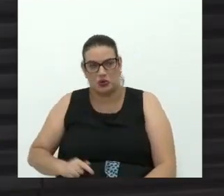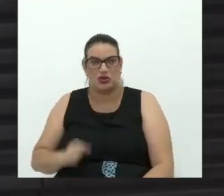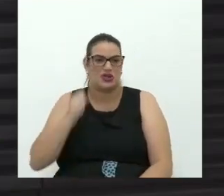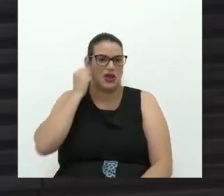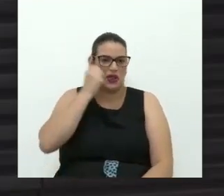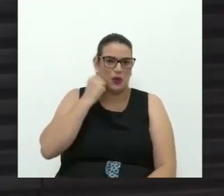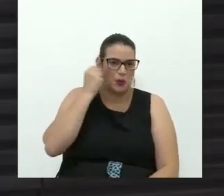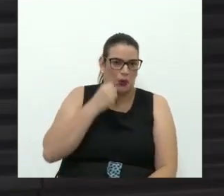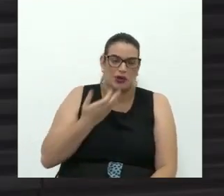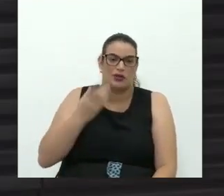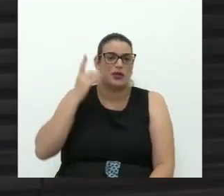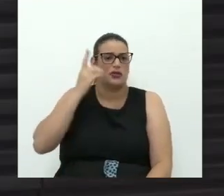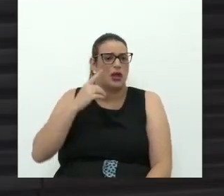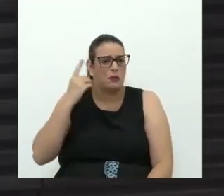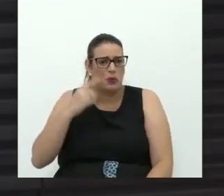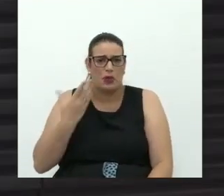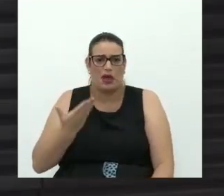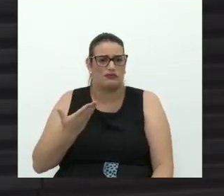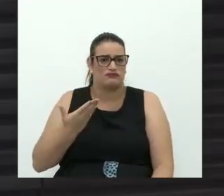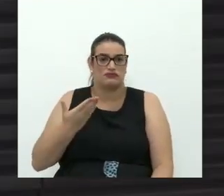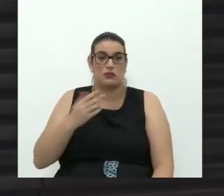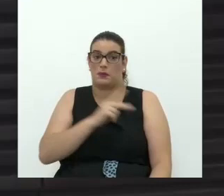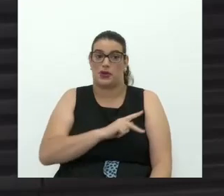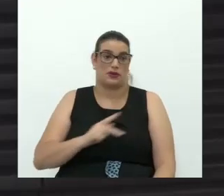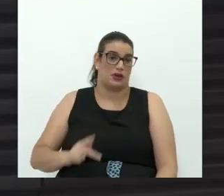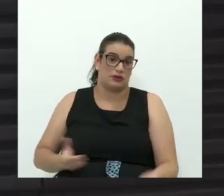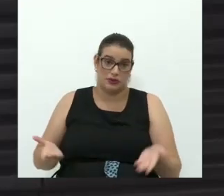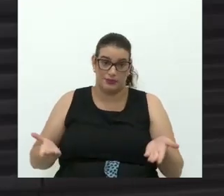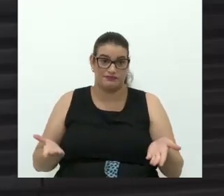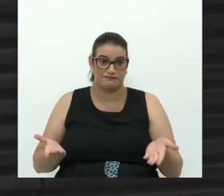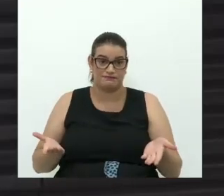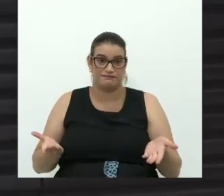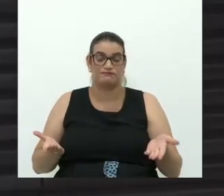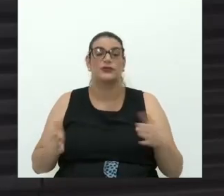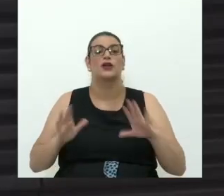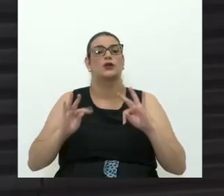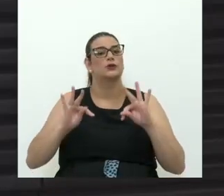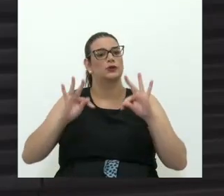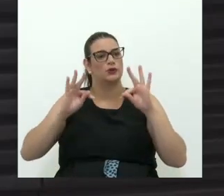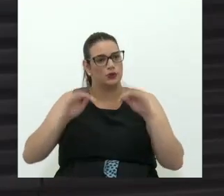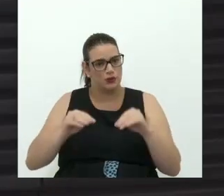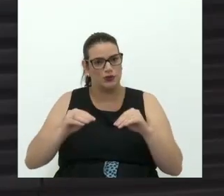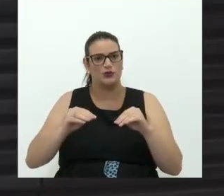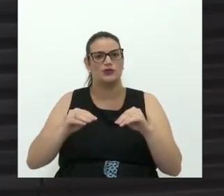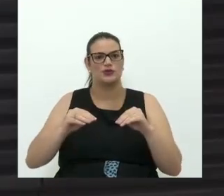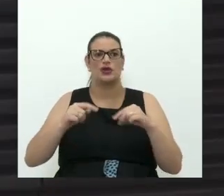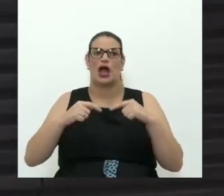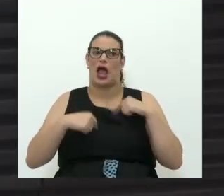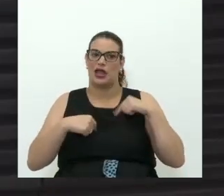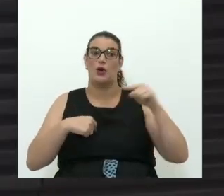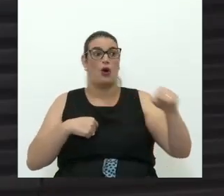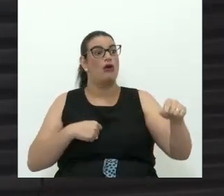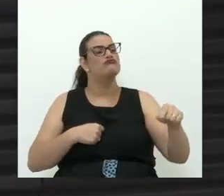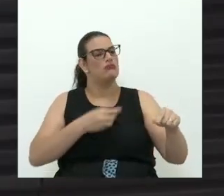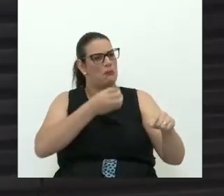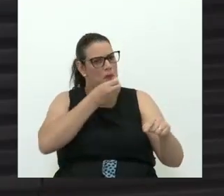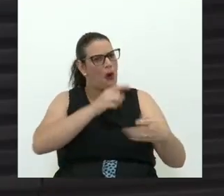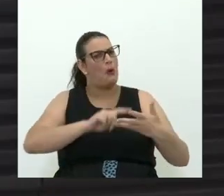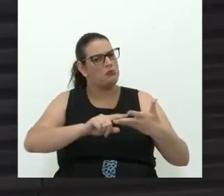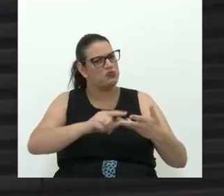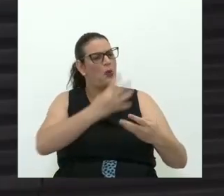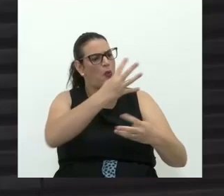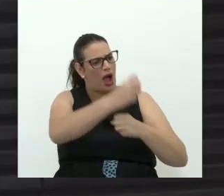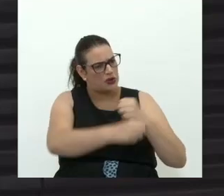senadores deputados presidência portanto prêmios e castigos eu vou premiar aquela pessoa que fez uma boa